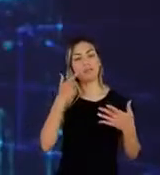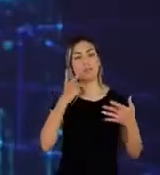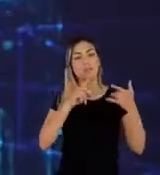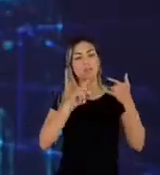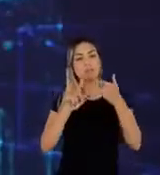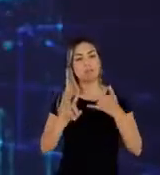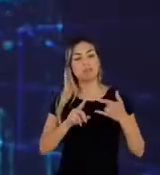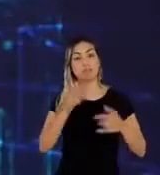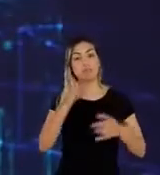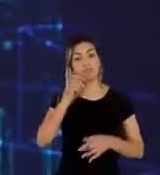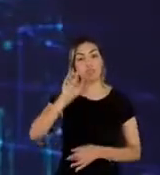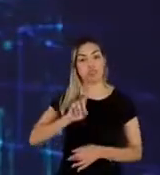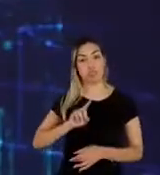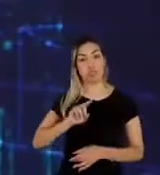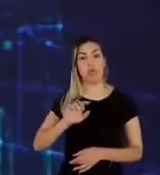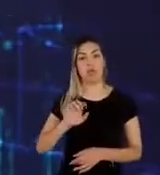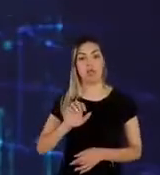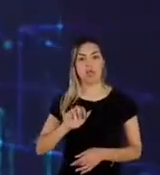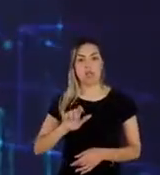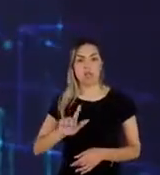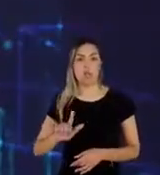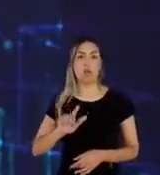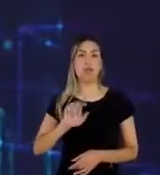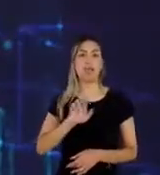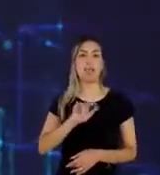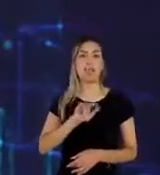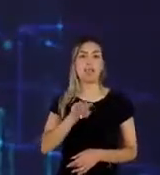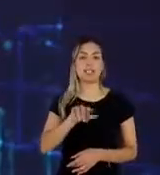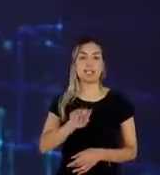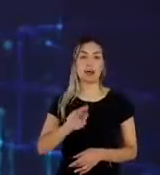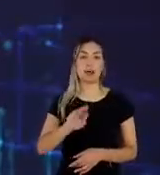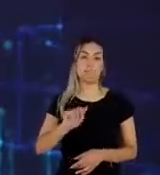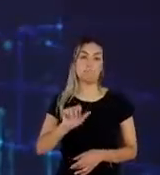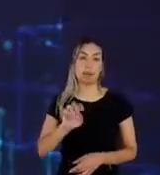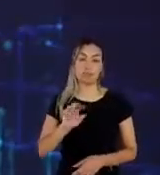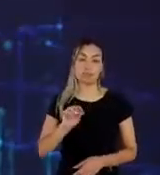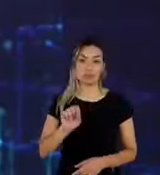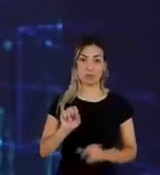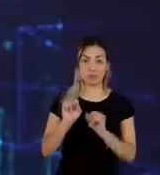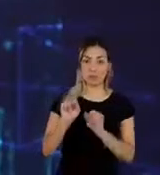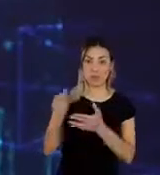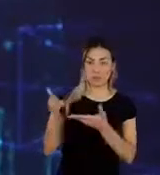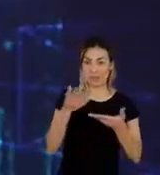ANEEL, Elisa Bastos. Sejam muito bem-vindos. Elisa, passo a bola para você.